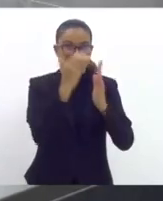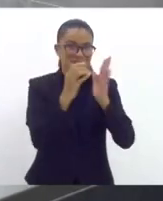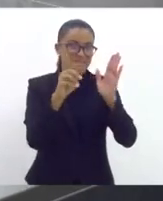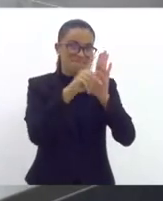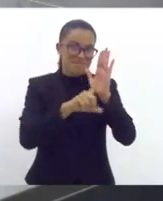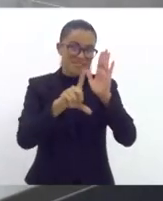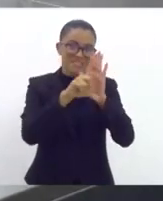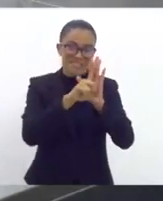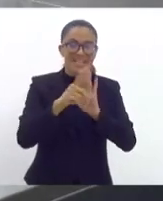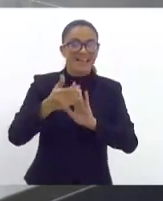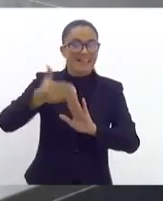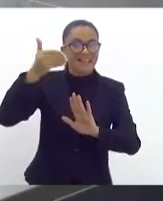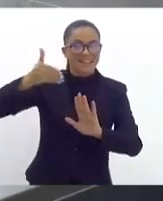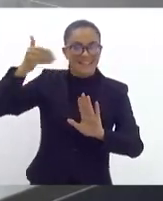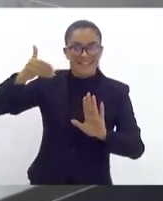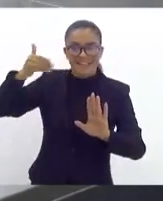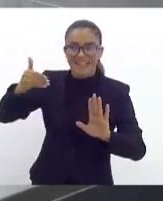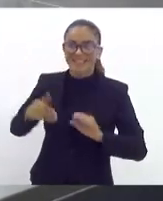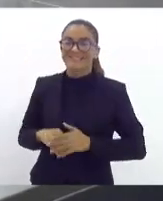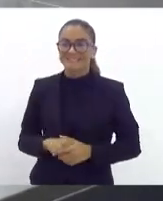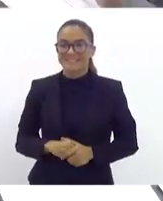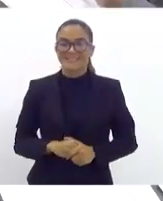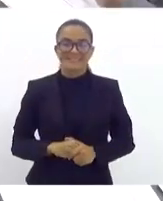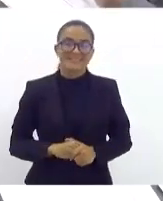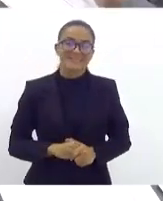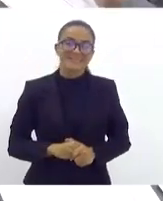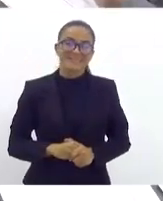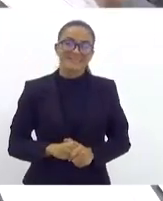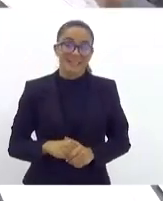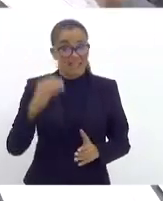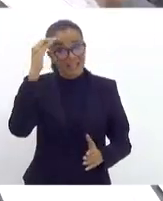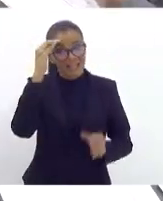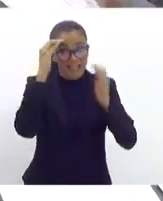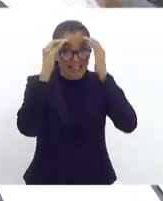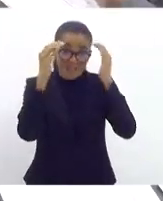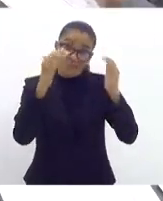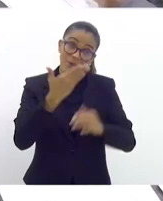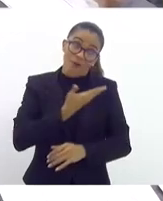Deputado dela fazendo Justiça com anuência de Vossa Excelência